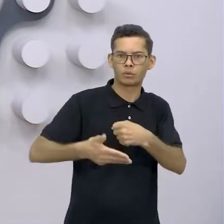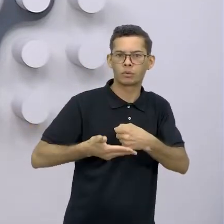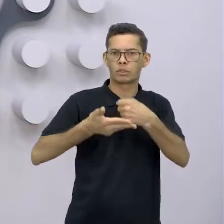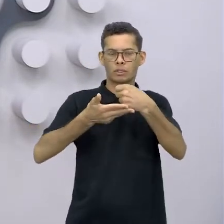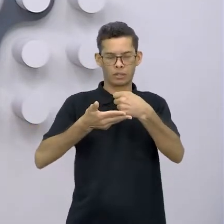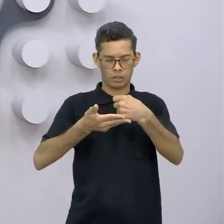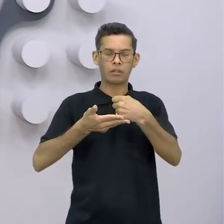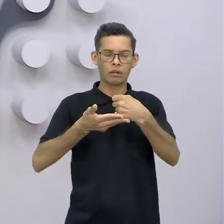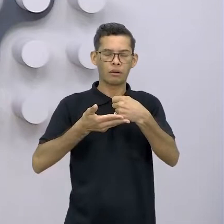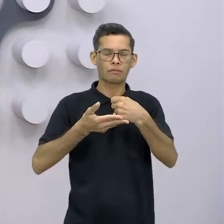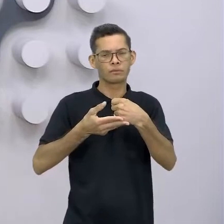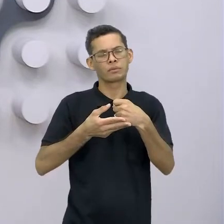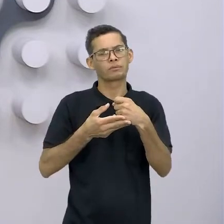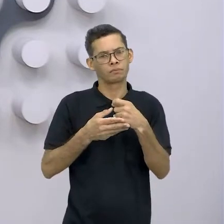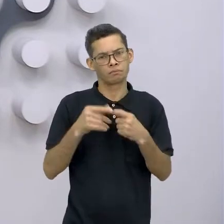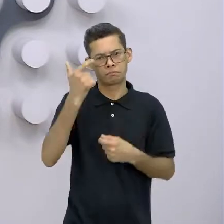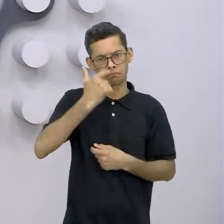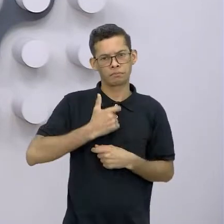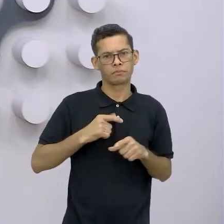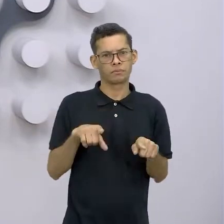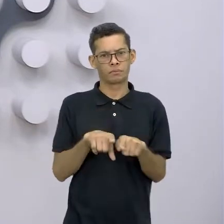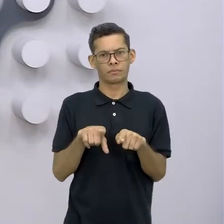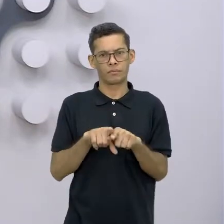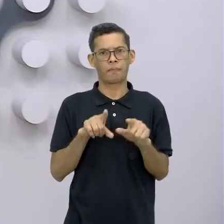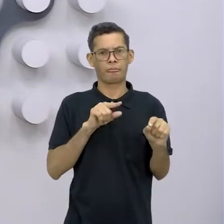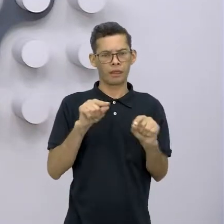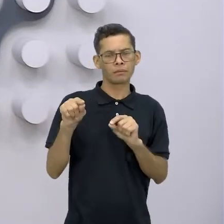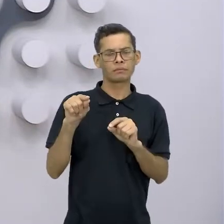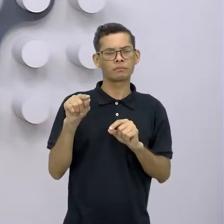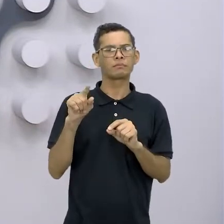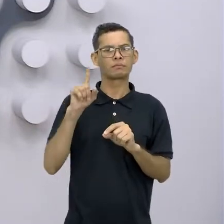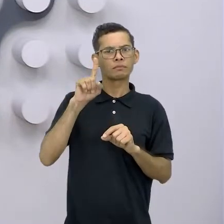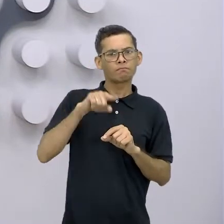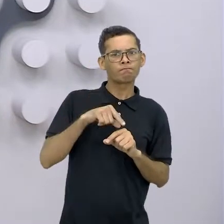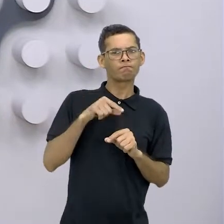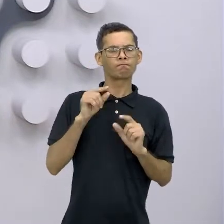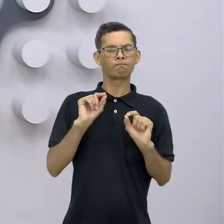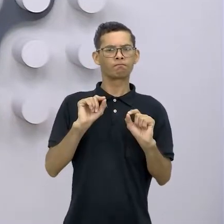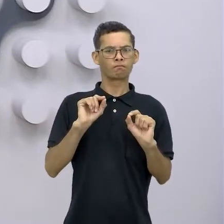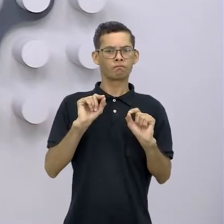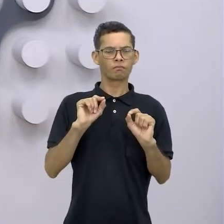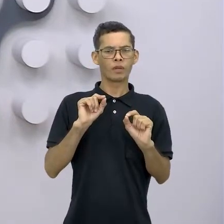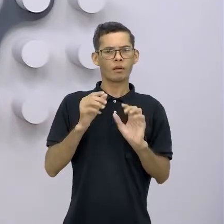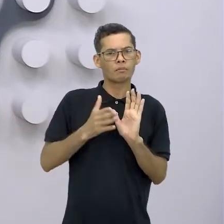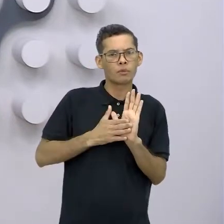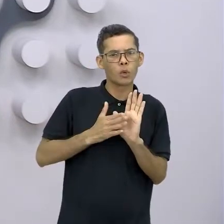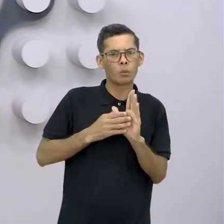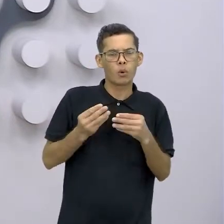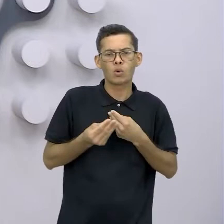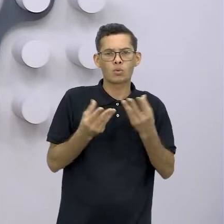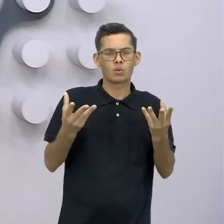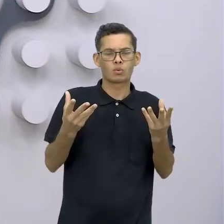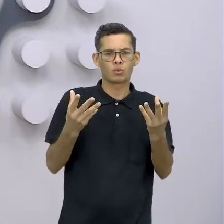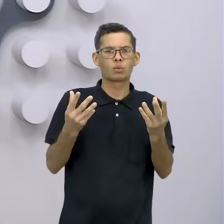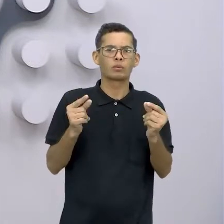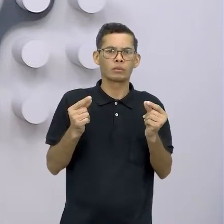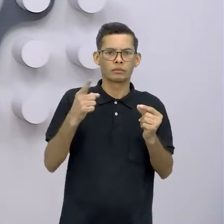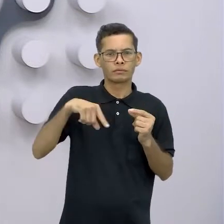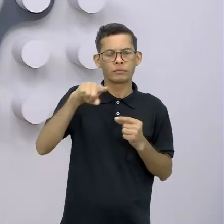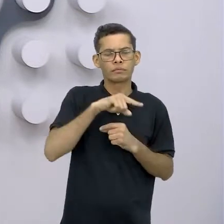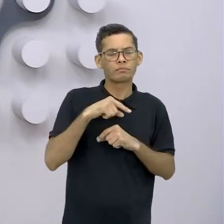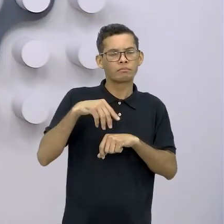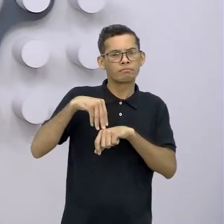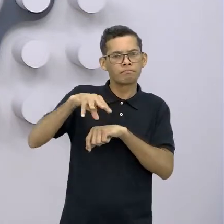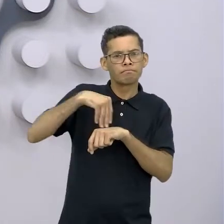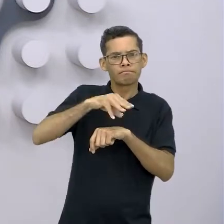etc. Eu também, mais ainda, né, estou também propondo